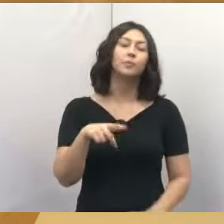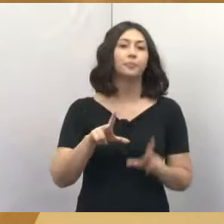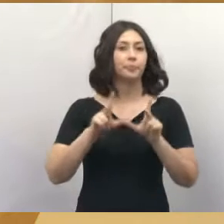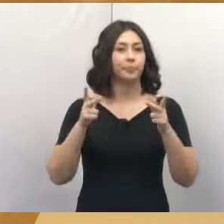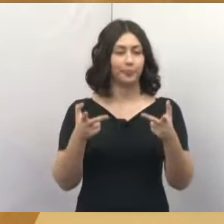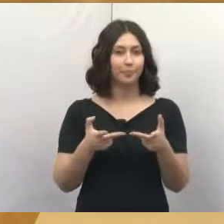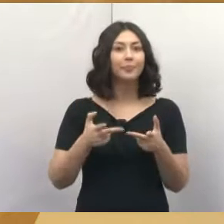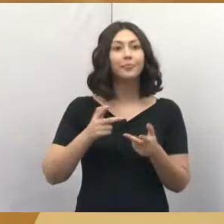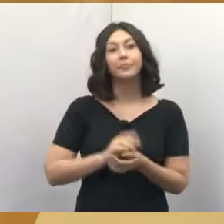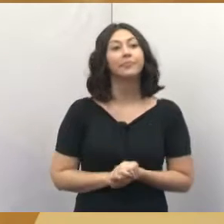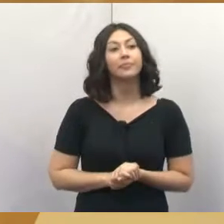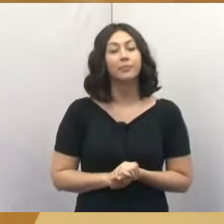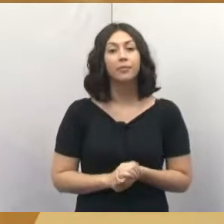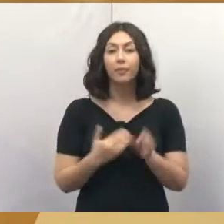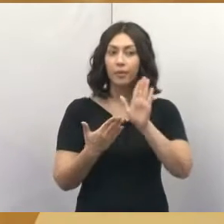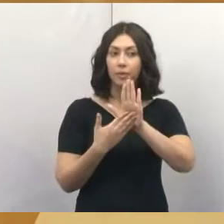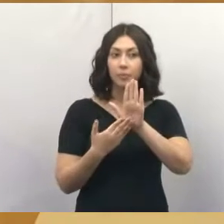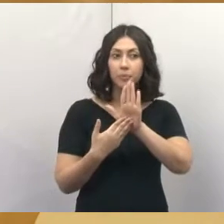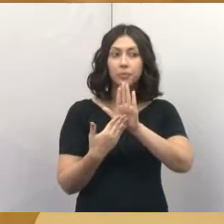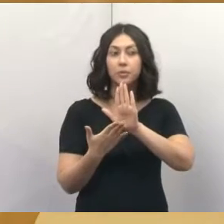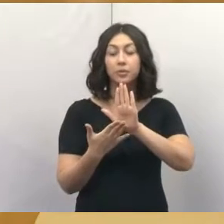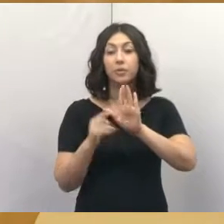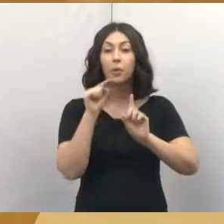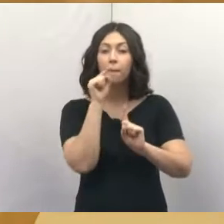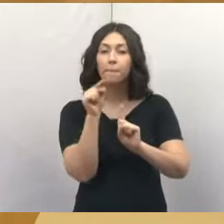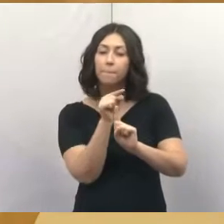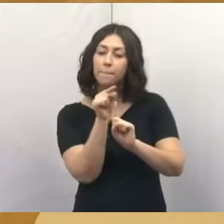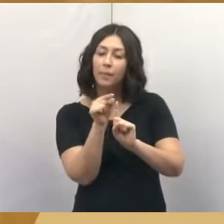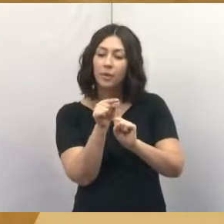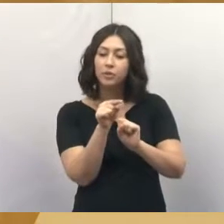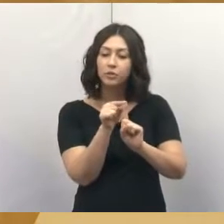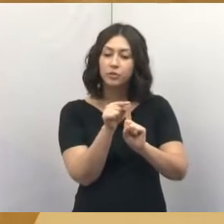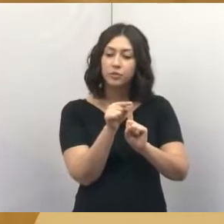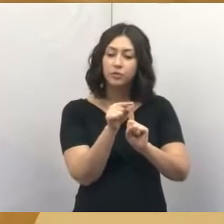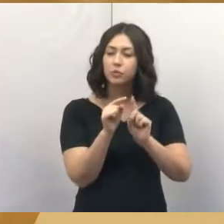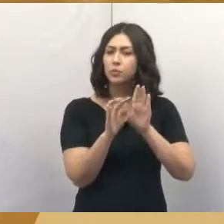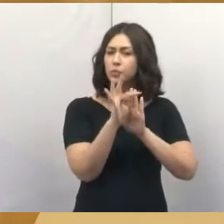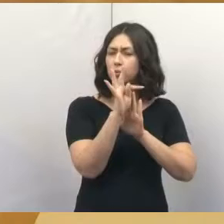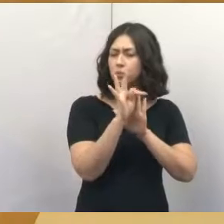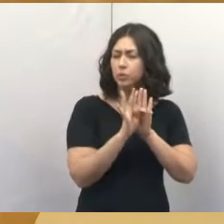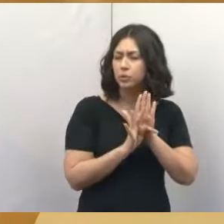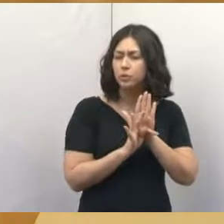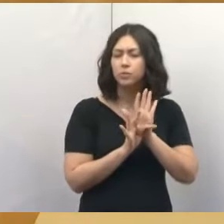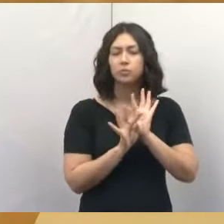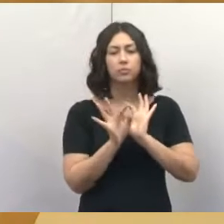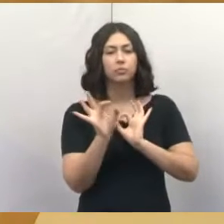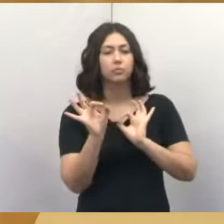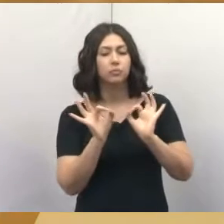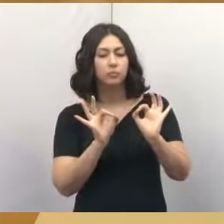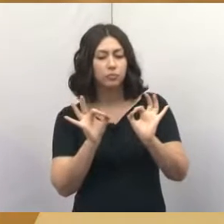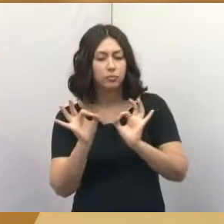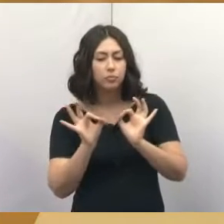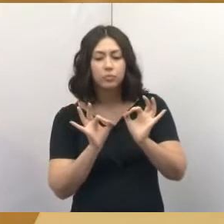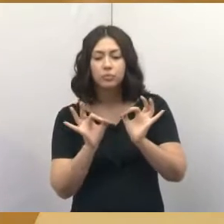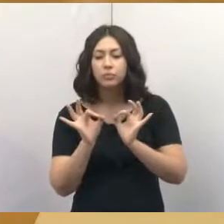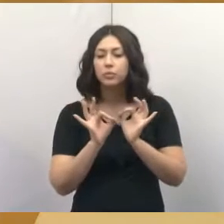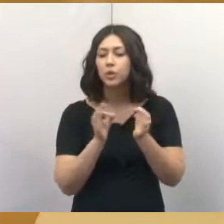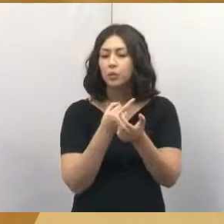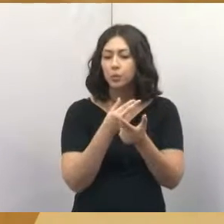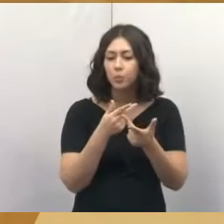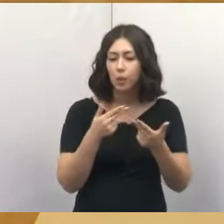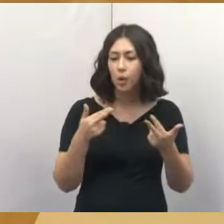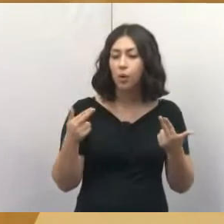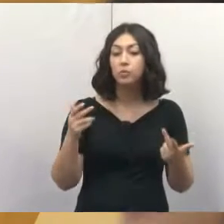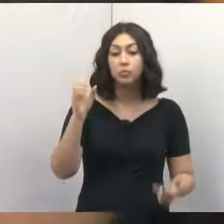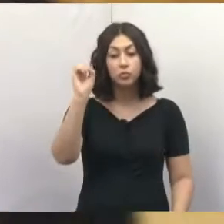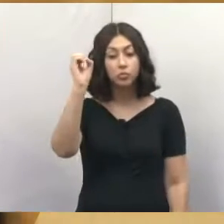Jacareí. A presente propositura visa a promoção de um texto organizado de acordo com as situações